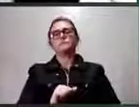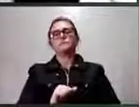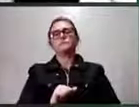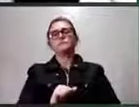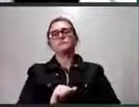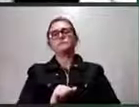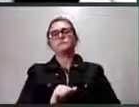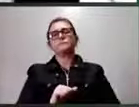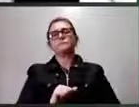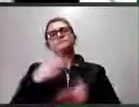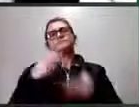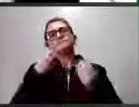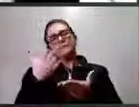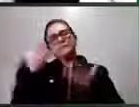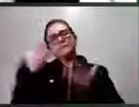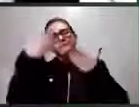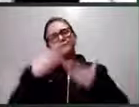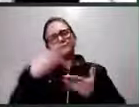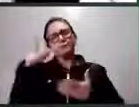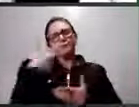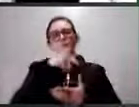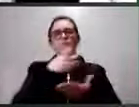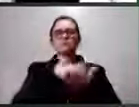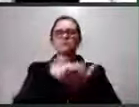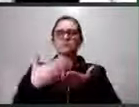bem-vindo, professor, e pode começar.